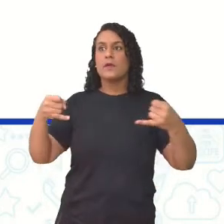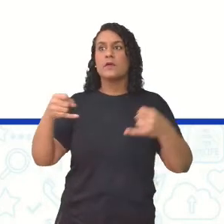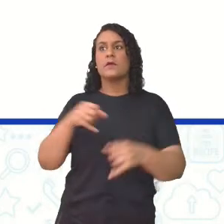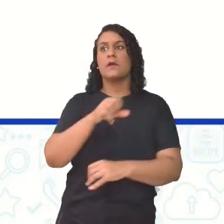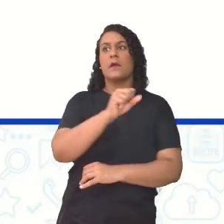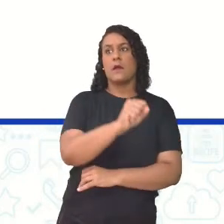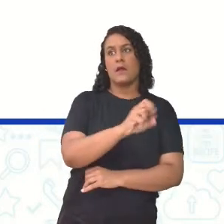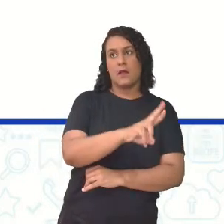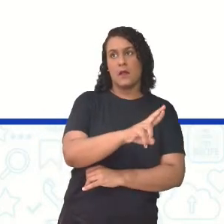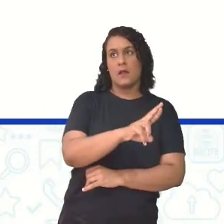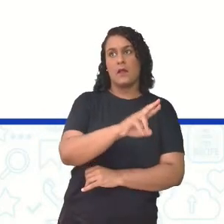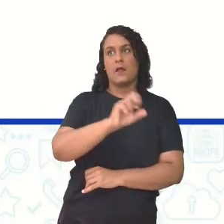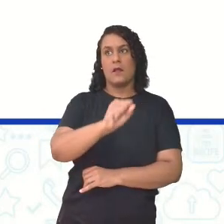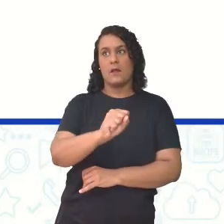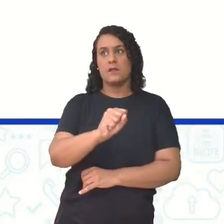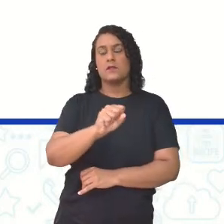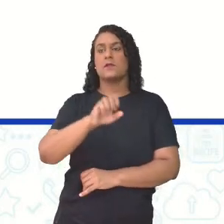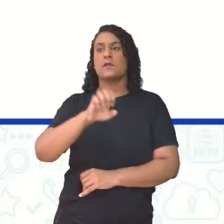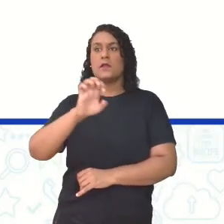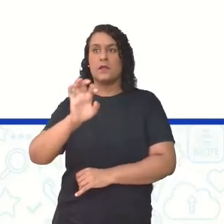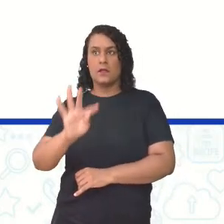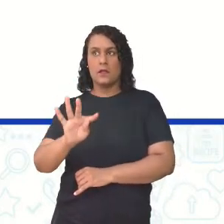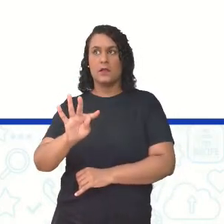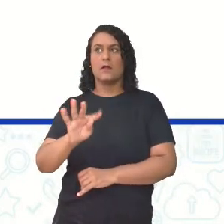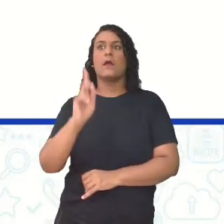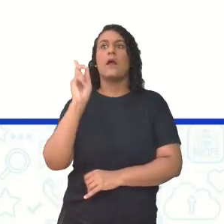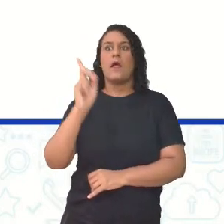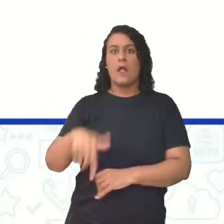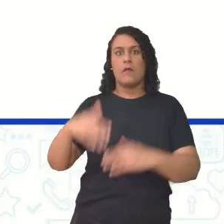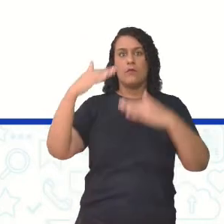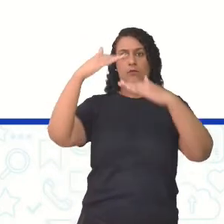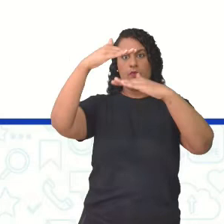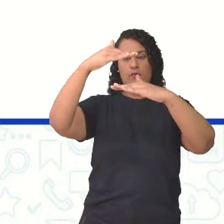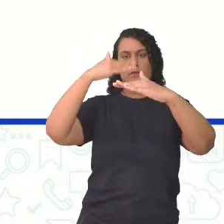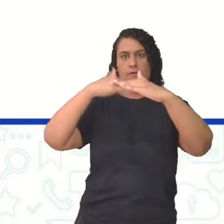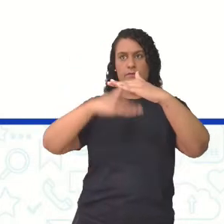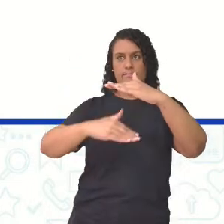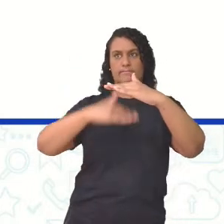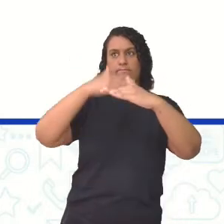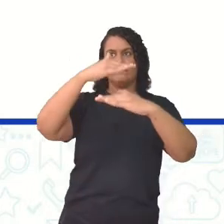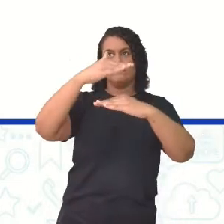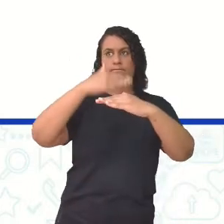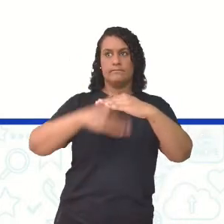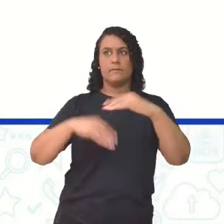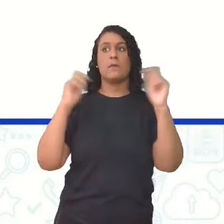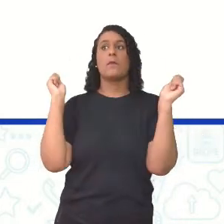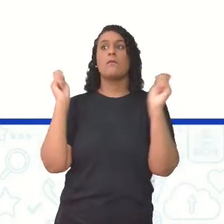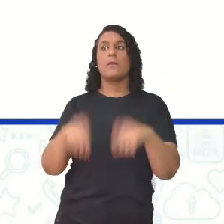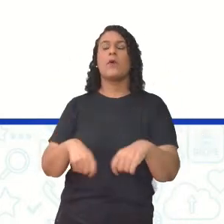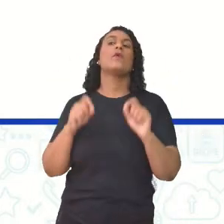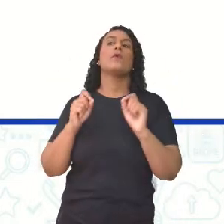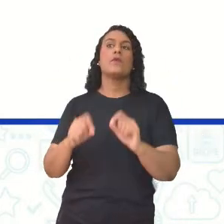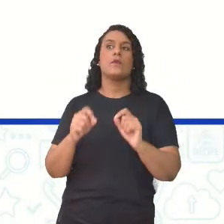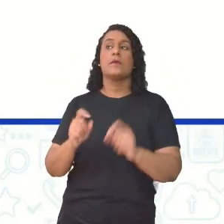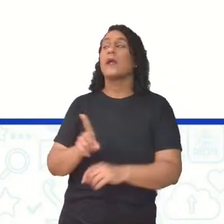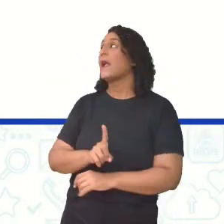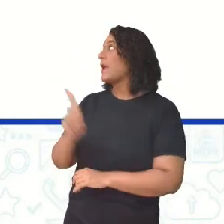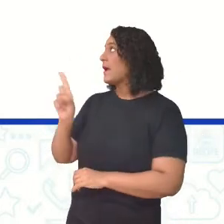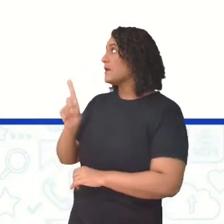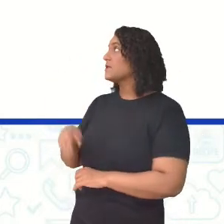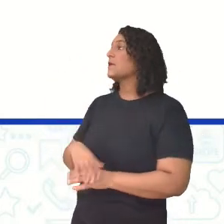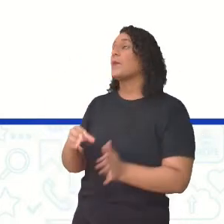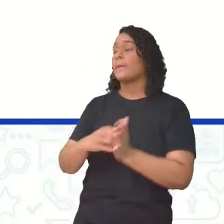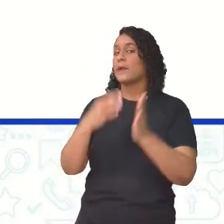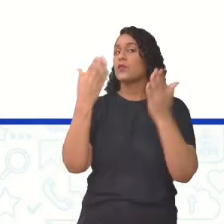que, ou seja, isso é um texto que colocou aquela figura lá para poder calcular. É assim que cai nos exames, é assim que cai